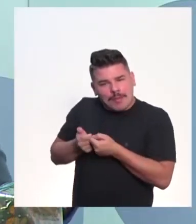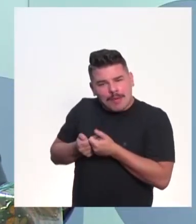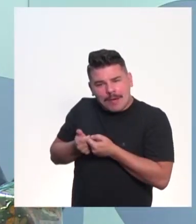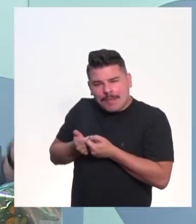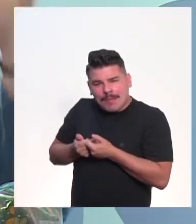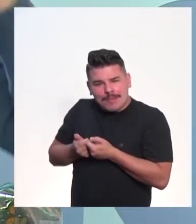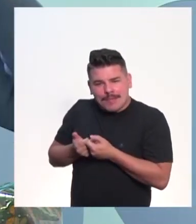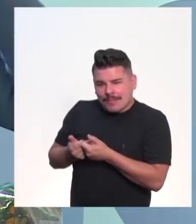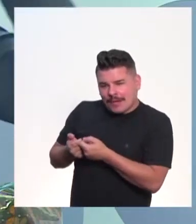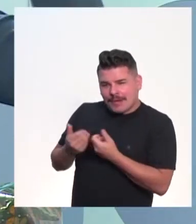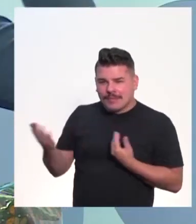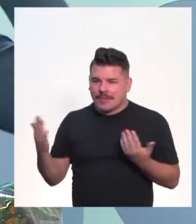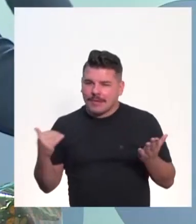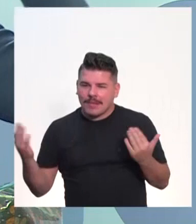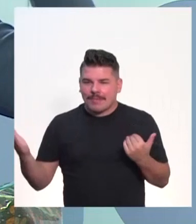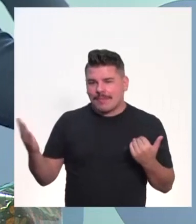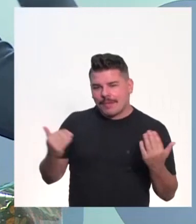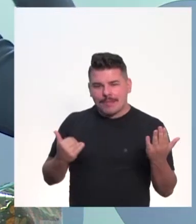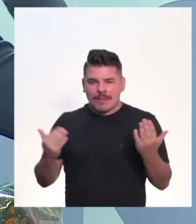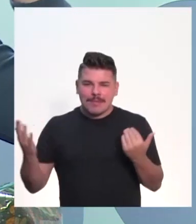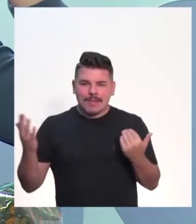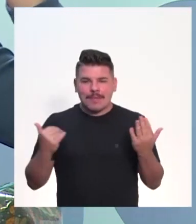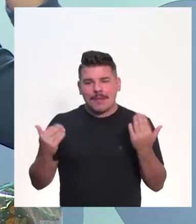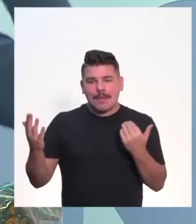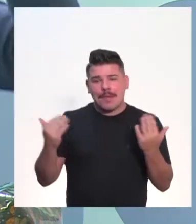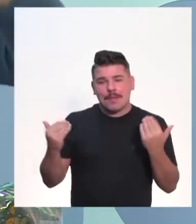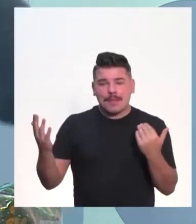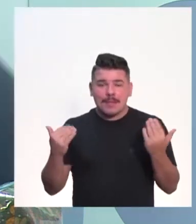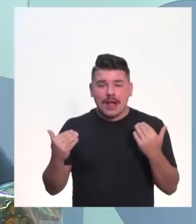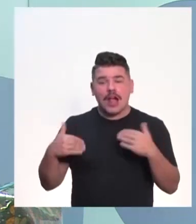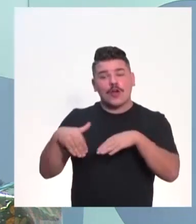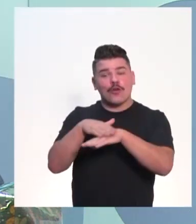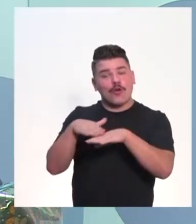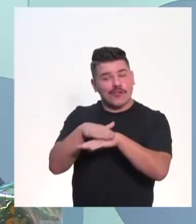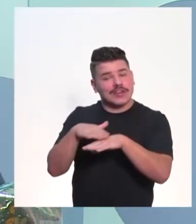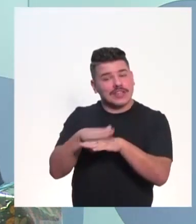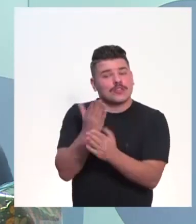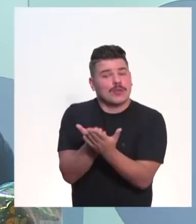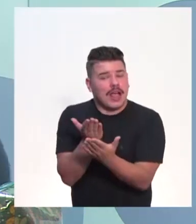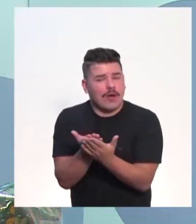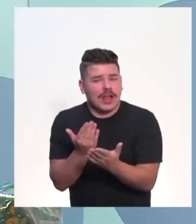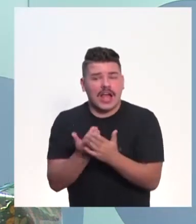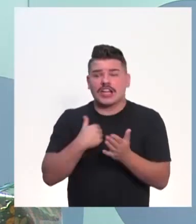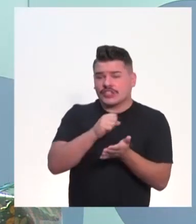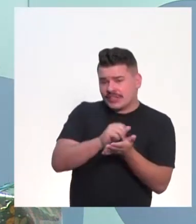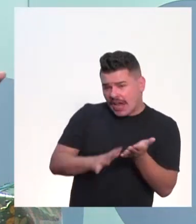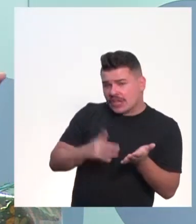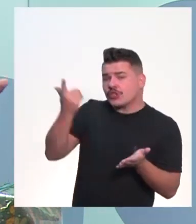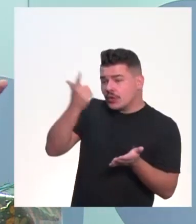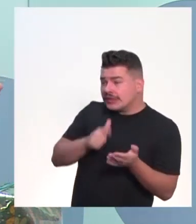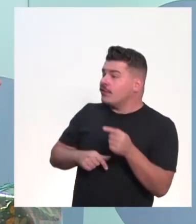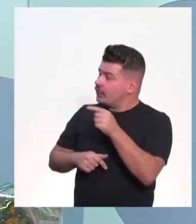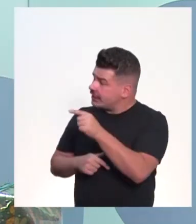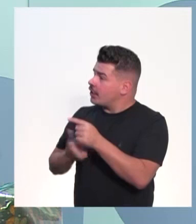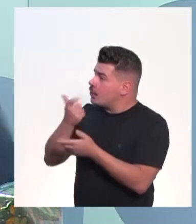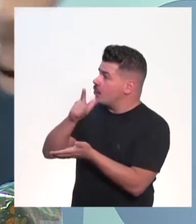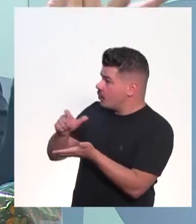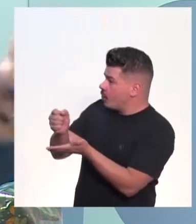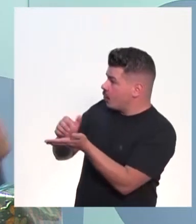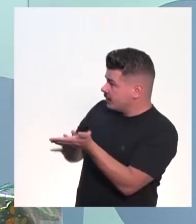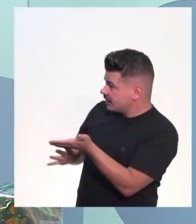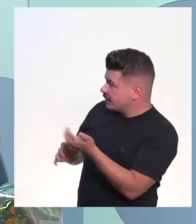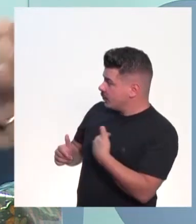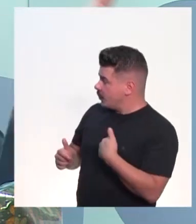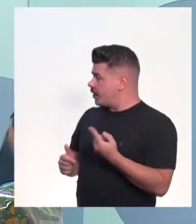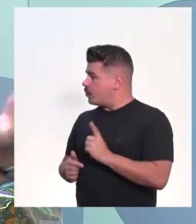aquelas atividades que eu tinha planejado lá no início da semana, se eu conseguir cumprir. Eu posso escolher um parceiro de estudo, o meu